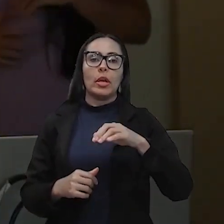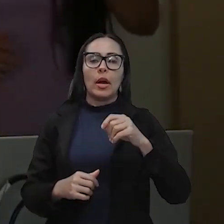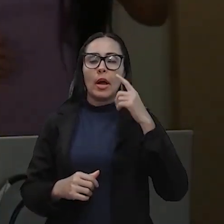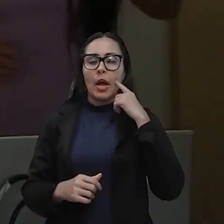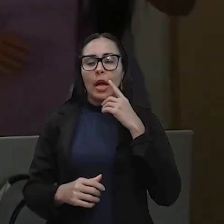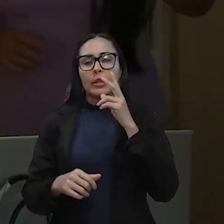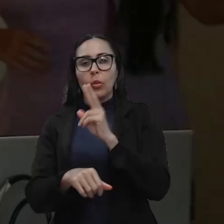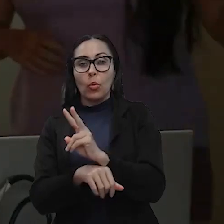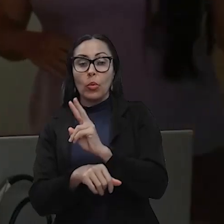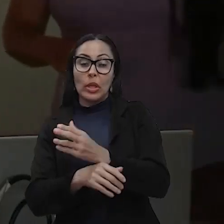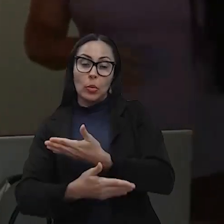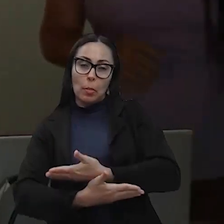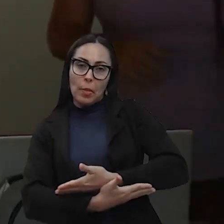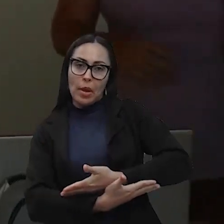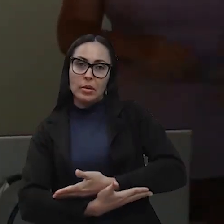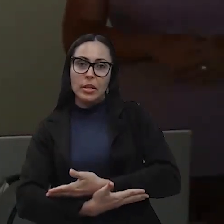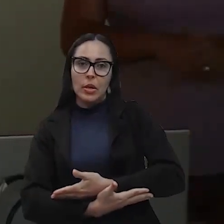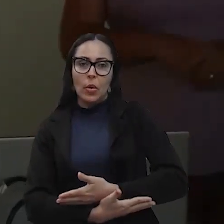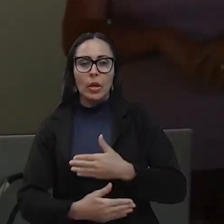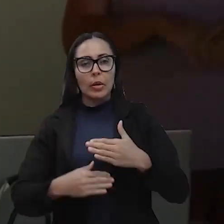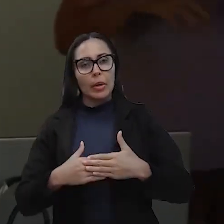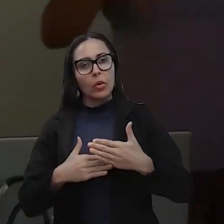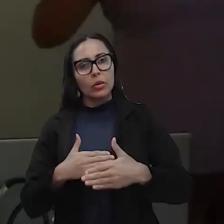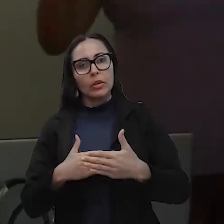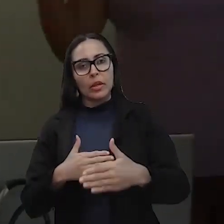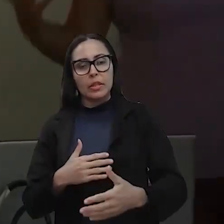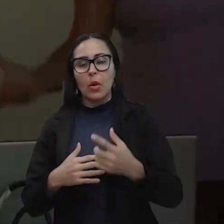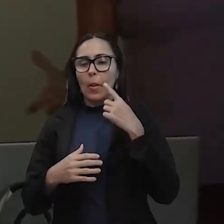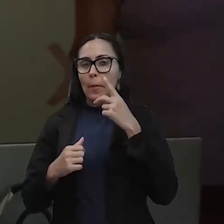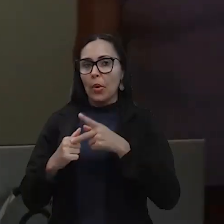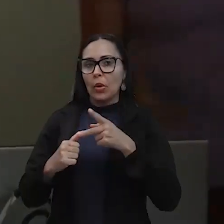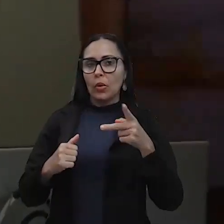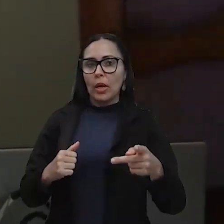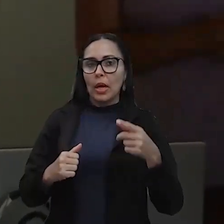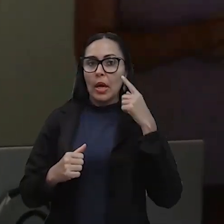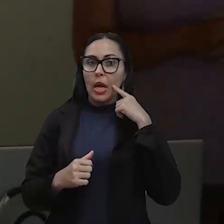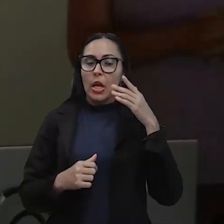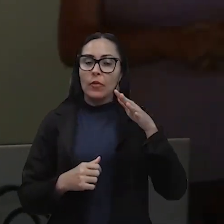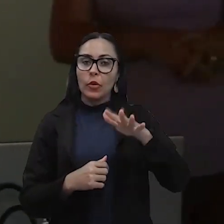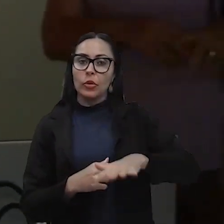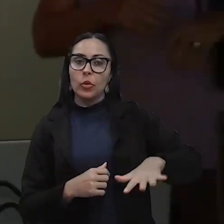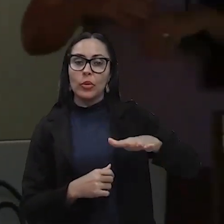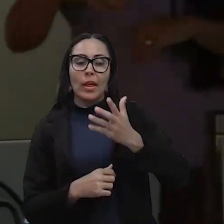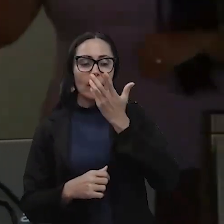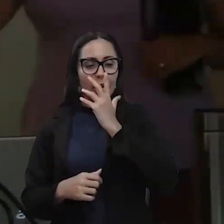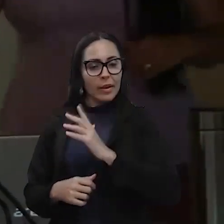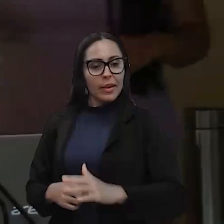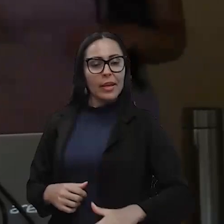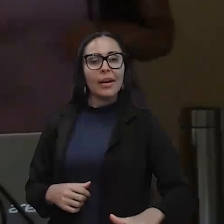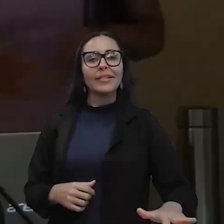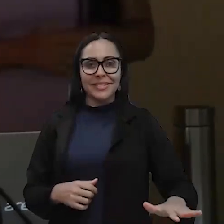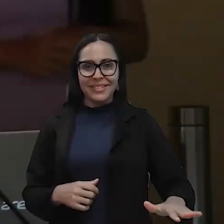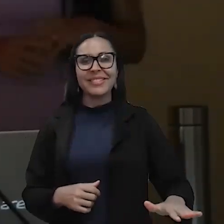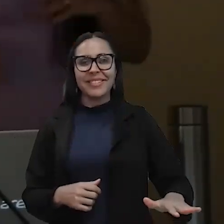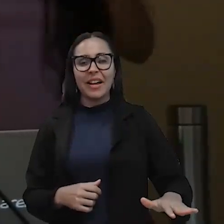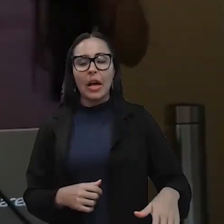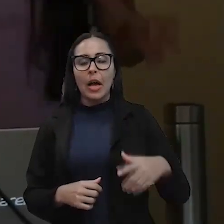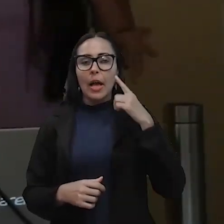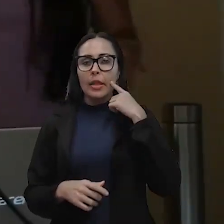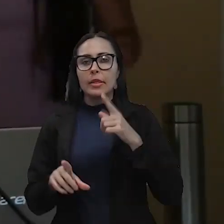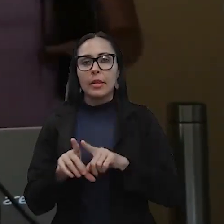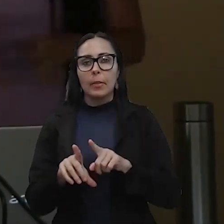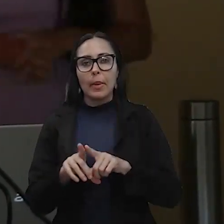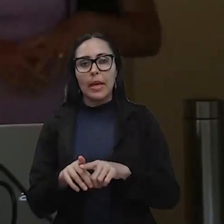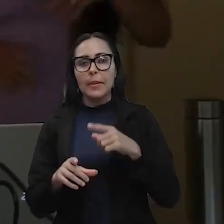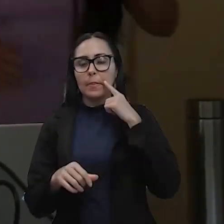aí eu prolonguei um pouquinho mais a minha especialização e fui cuidar das crianças, de pediatria. Prolonguei um pouquinho mais porque a gente nunca